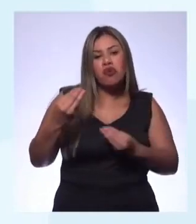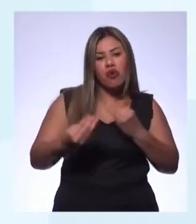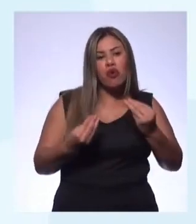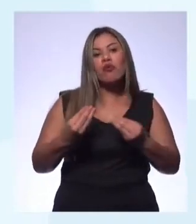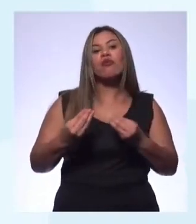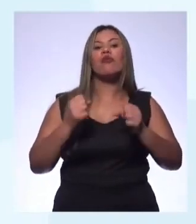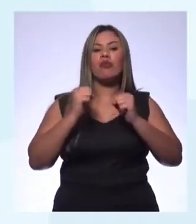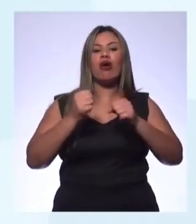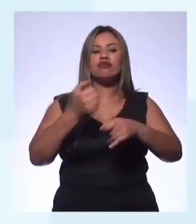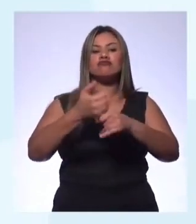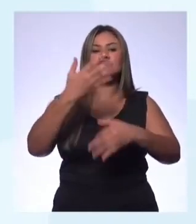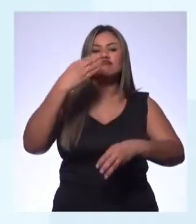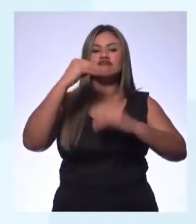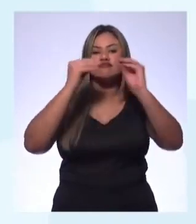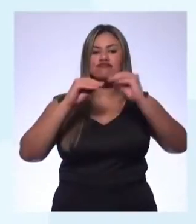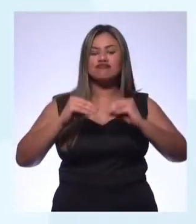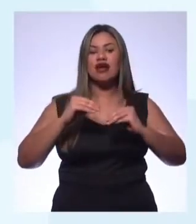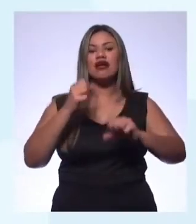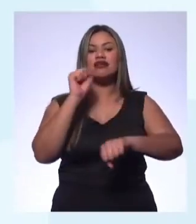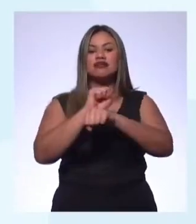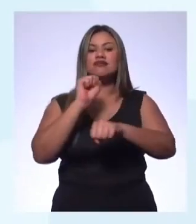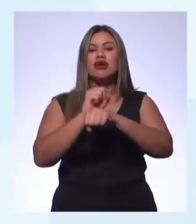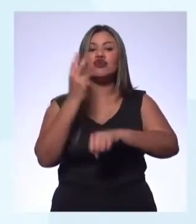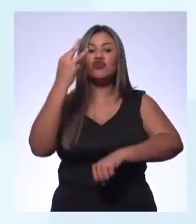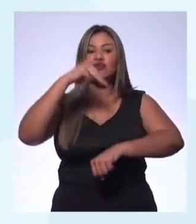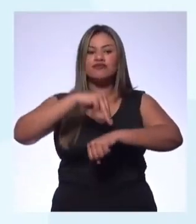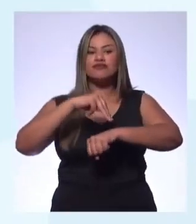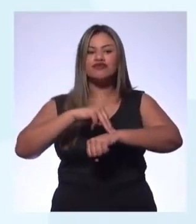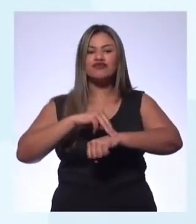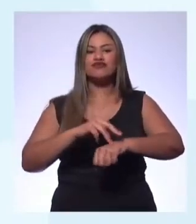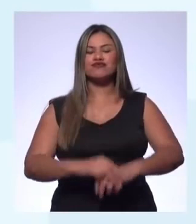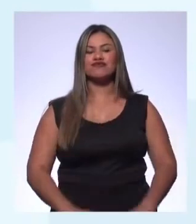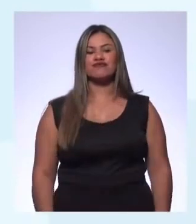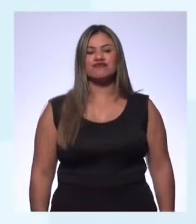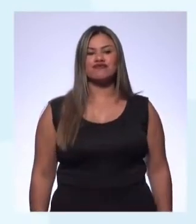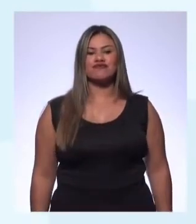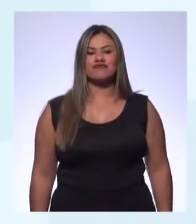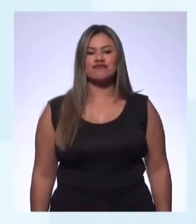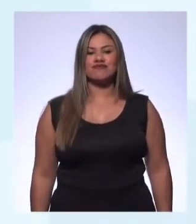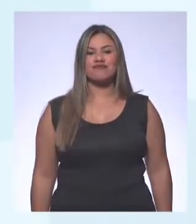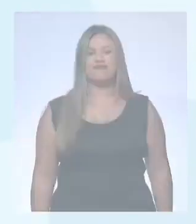Dê a sua contribuição aí, a gente vai aguardar 2 minutinhos para você fazer isso, tá bom?